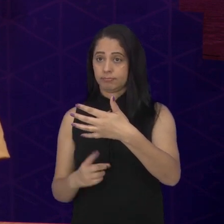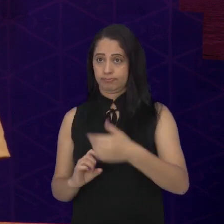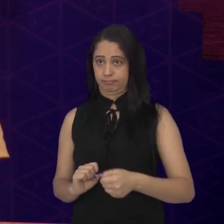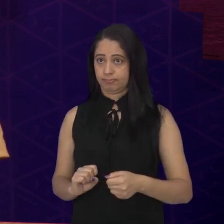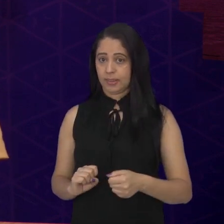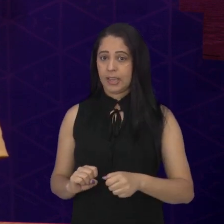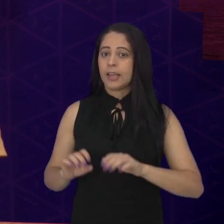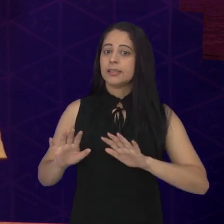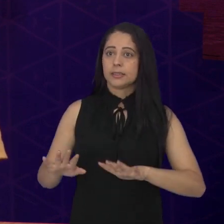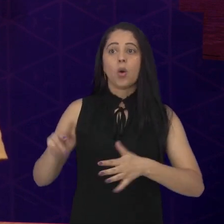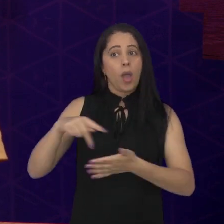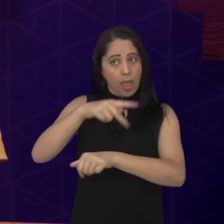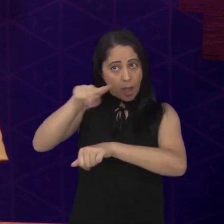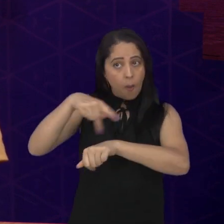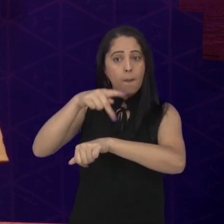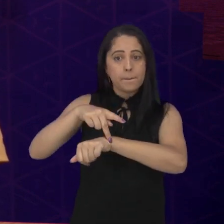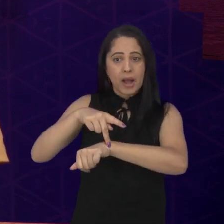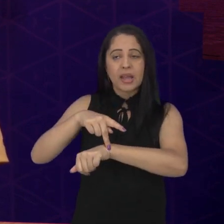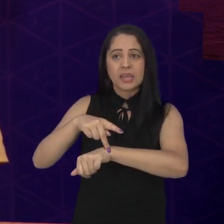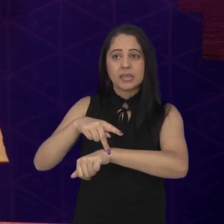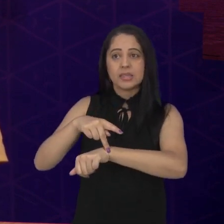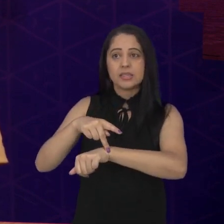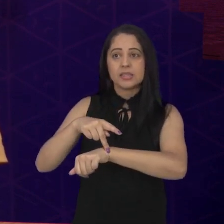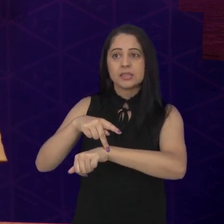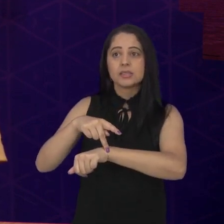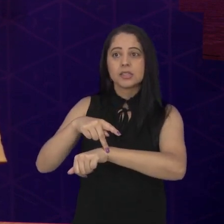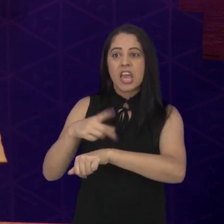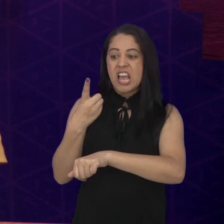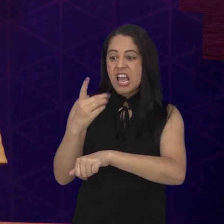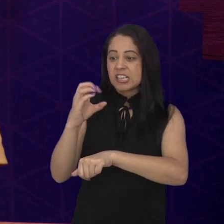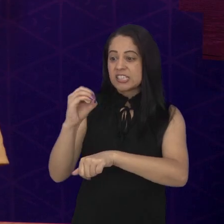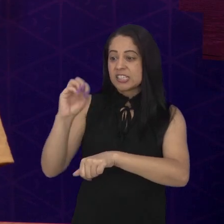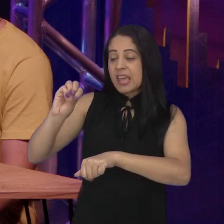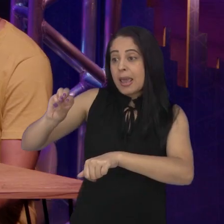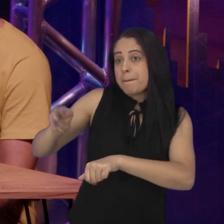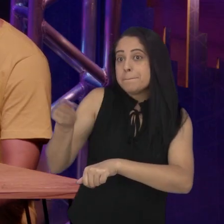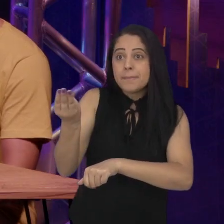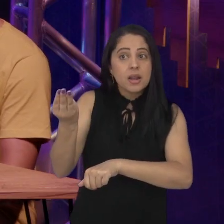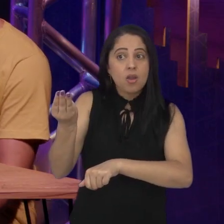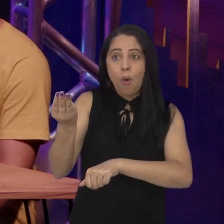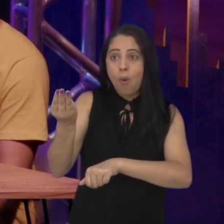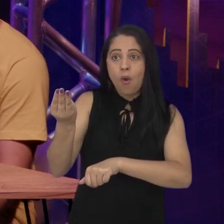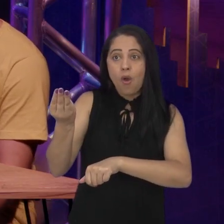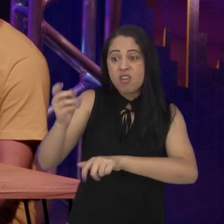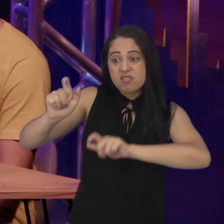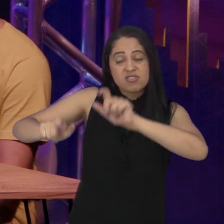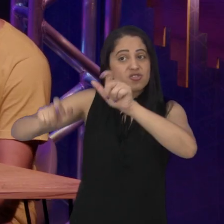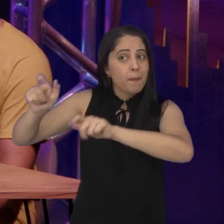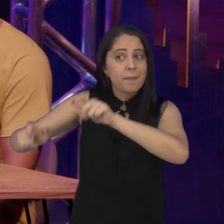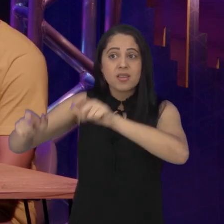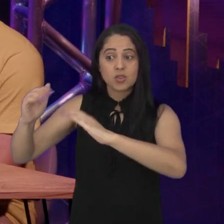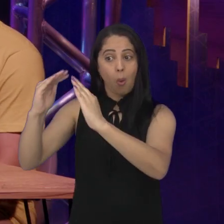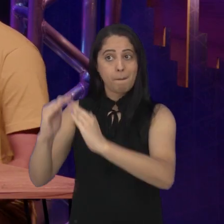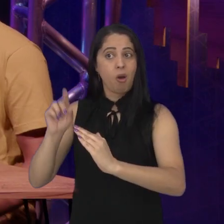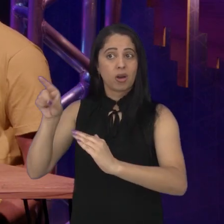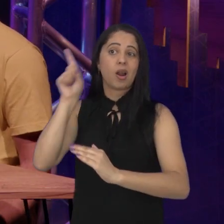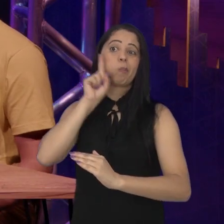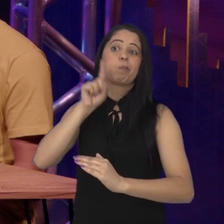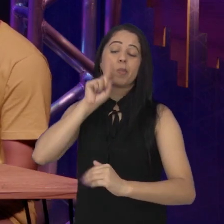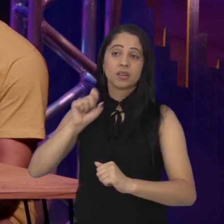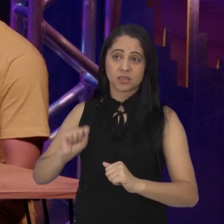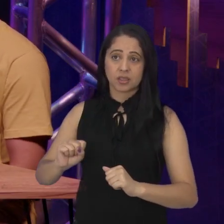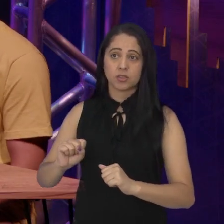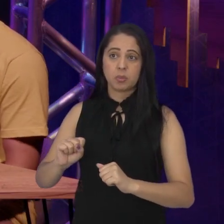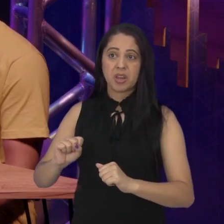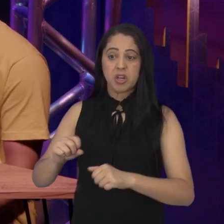assim, é um país que tem 100 milhões de pessoas a mais que o Brasil. Tudo bem, a maior